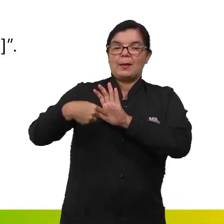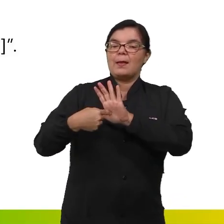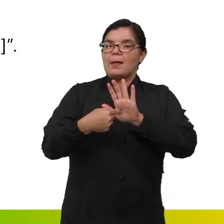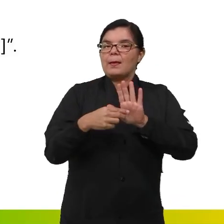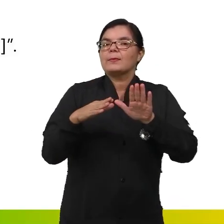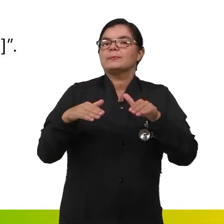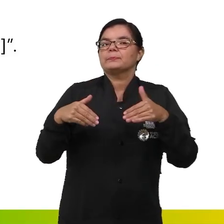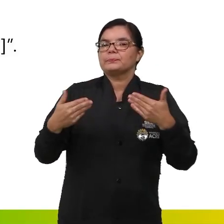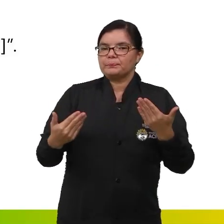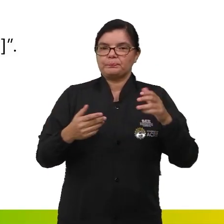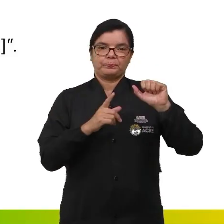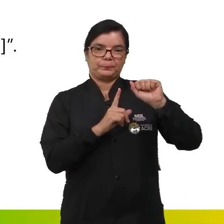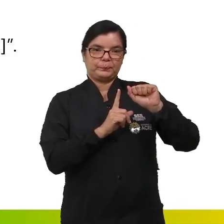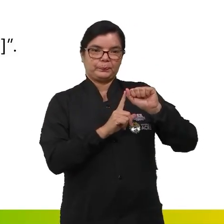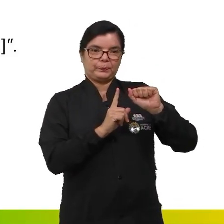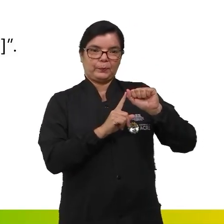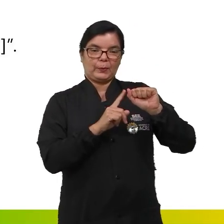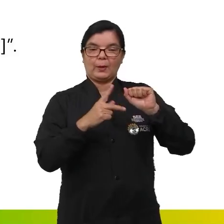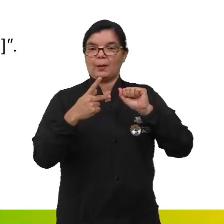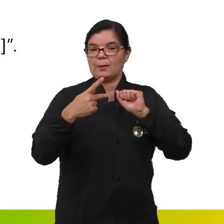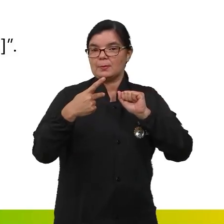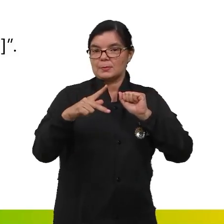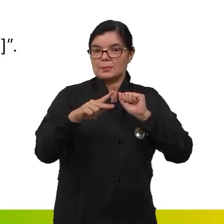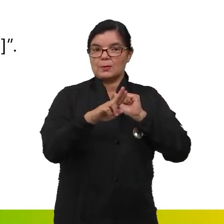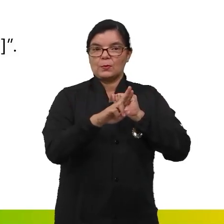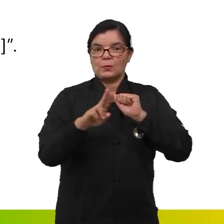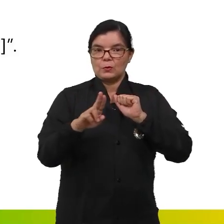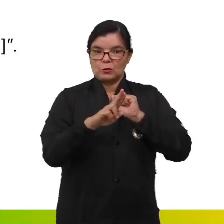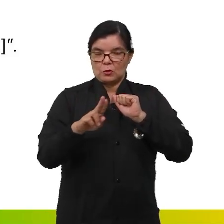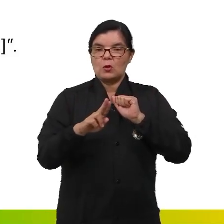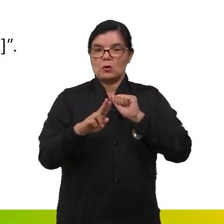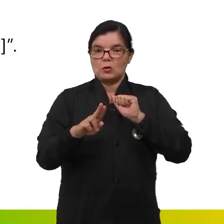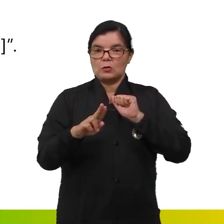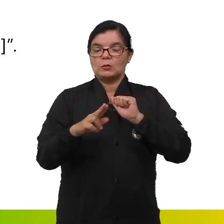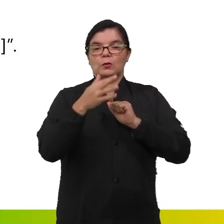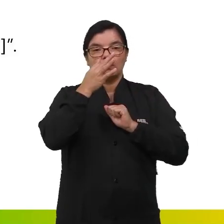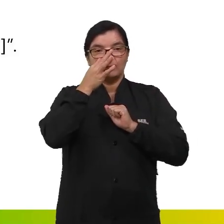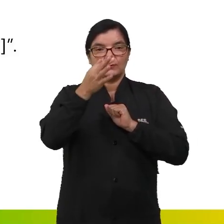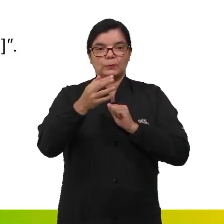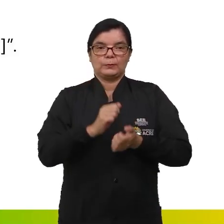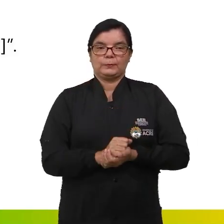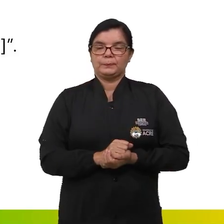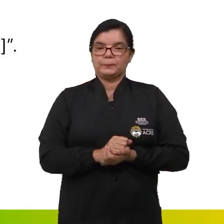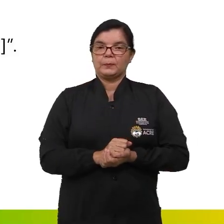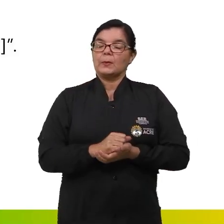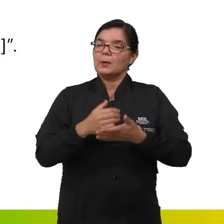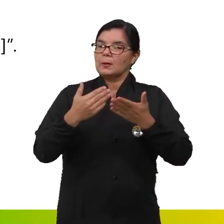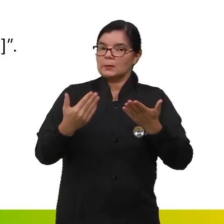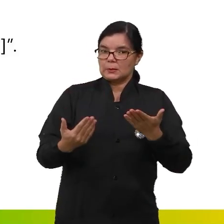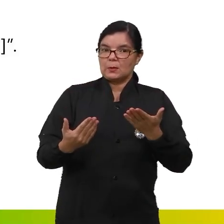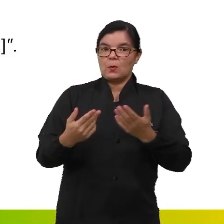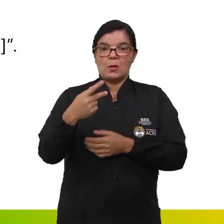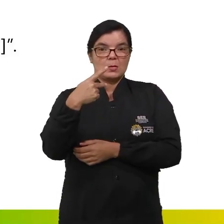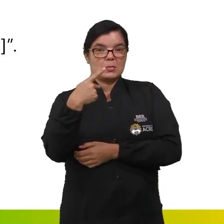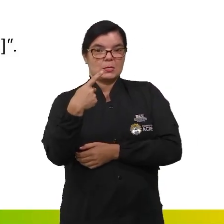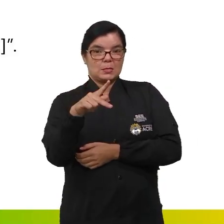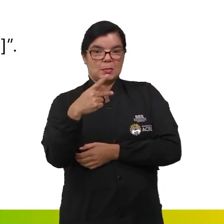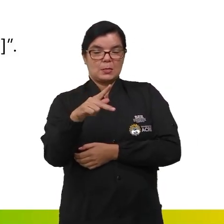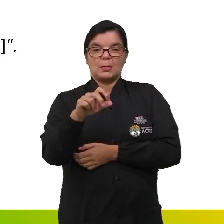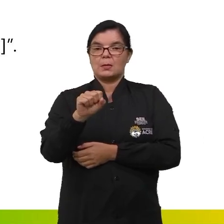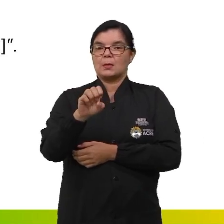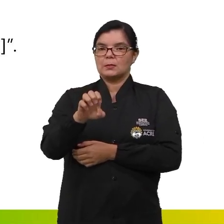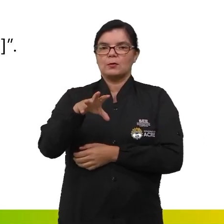destacado em. Letra A. Seu nome define seu destino. Nesse caso, o pronome seu, ele